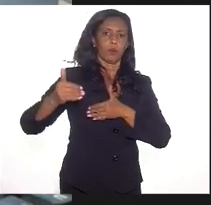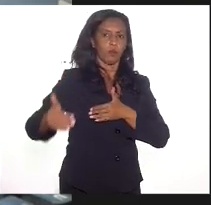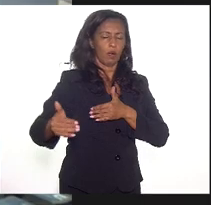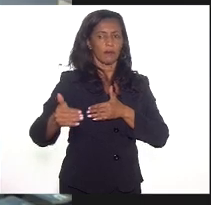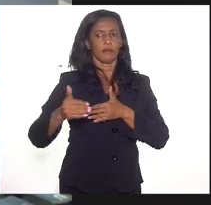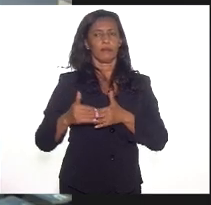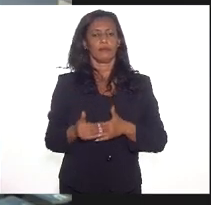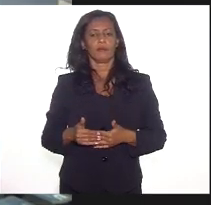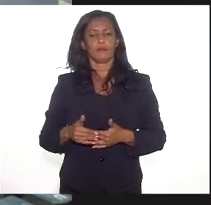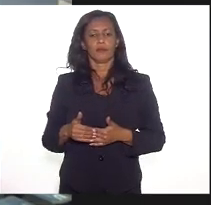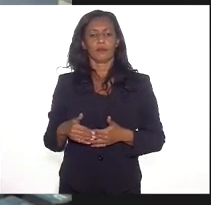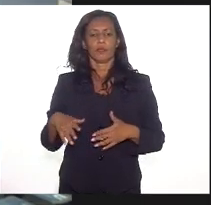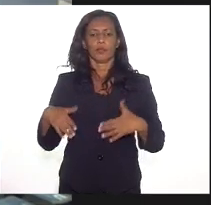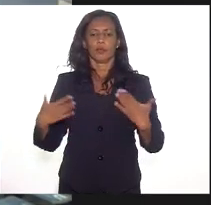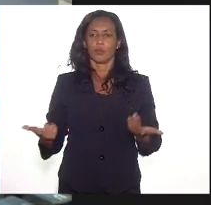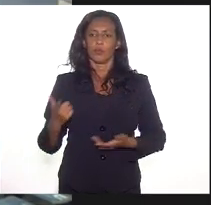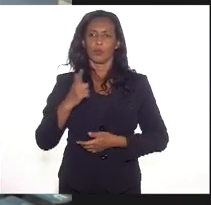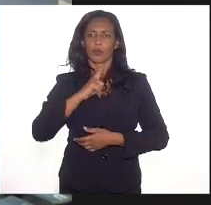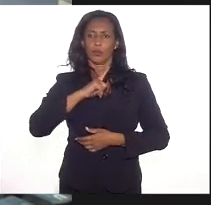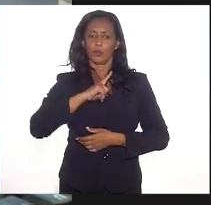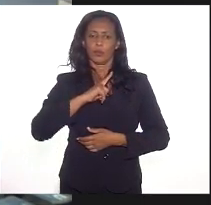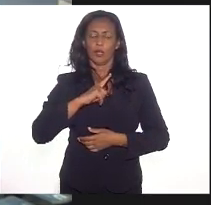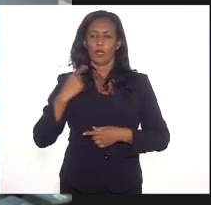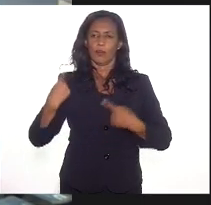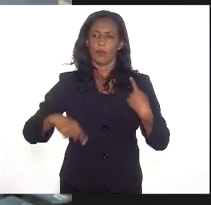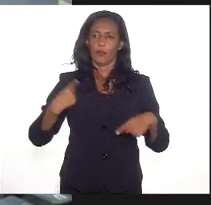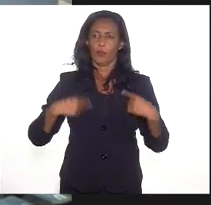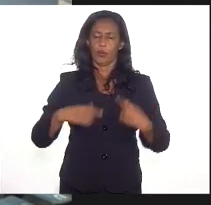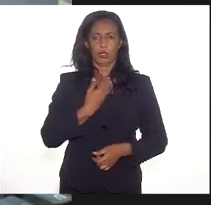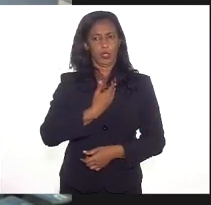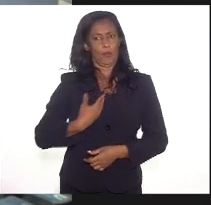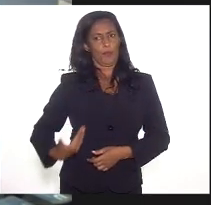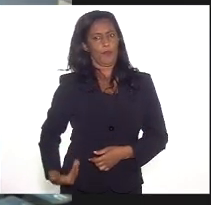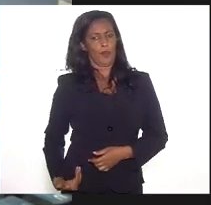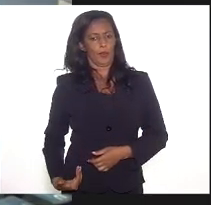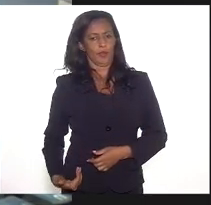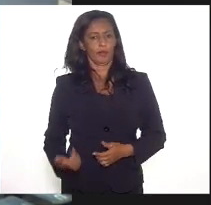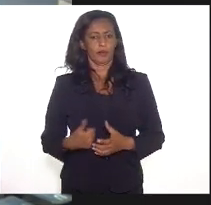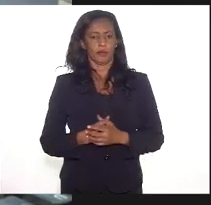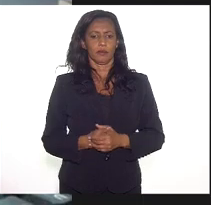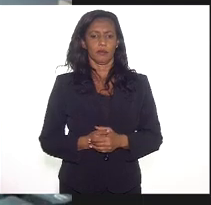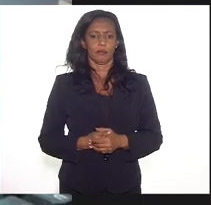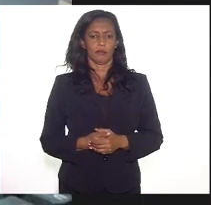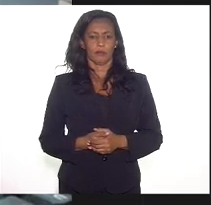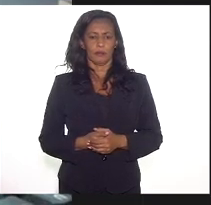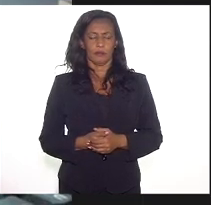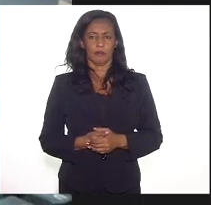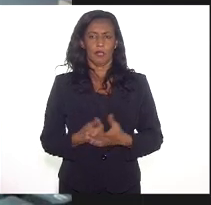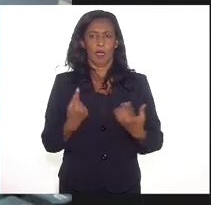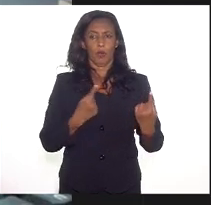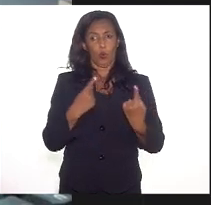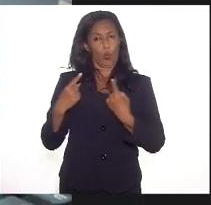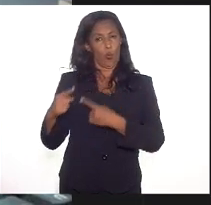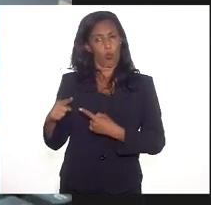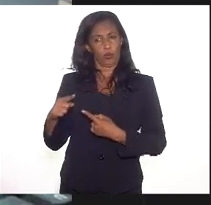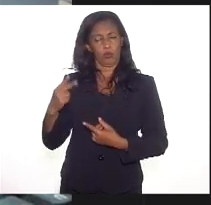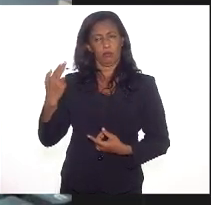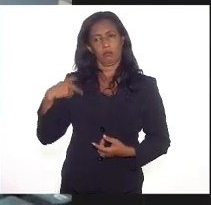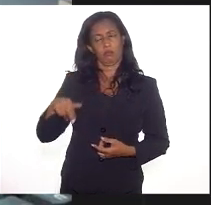significativo no que tange às políticas públicas relacionadas a combater aí a